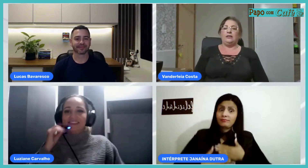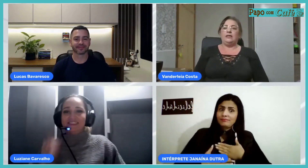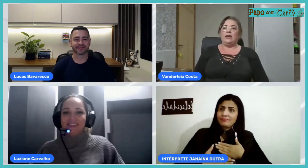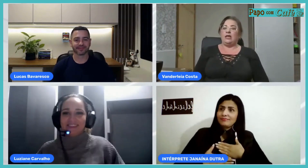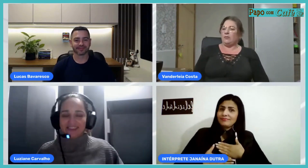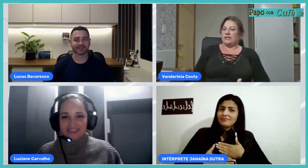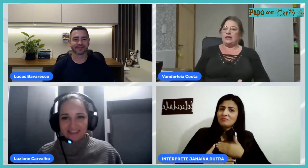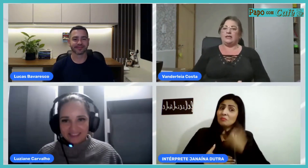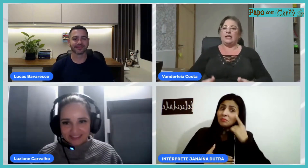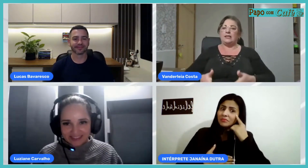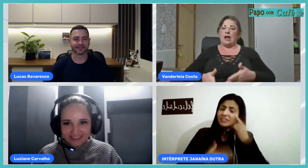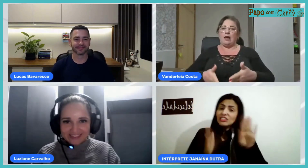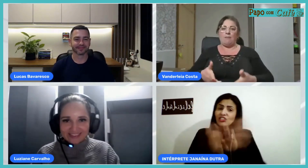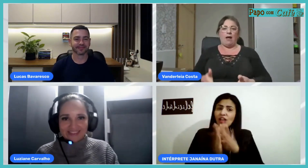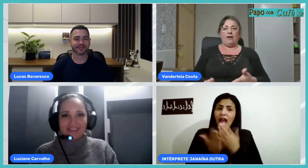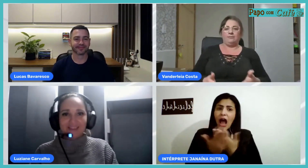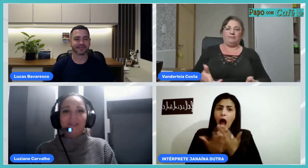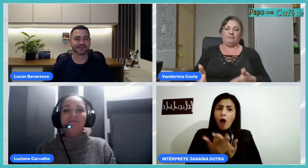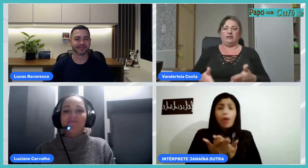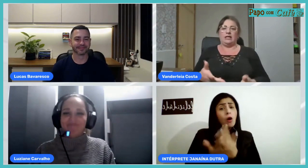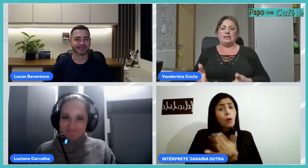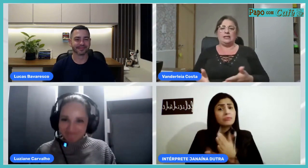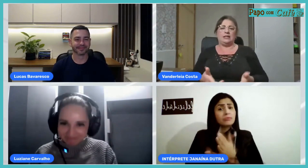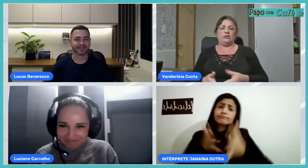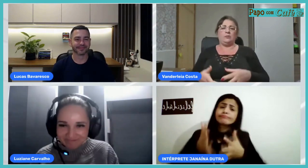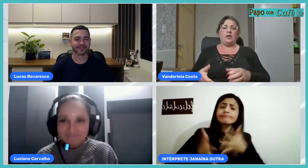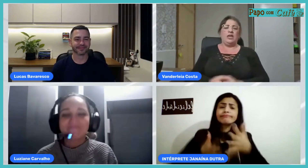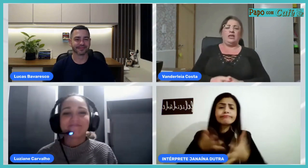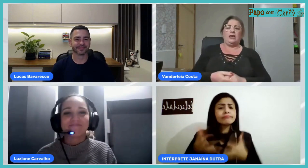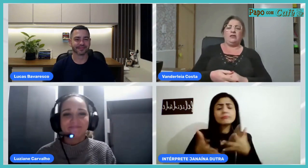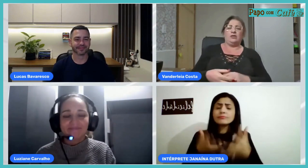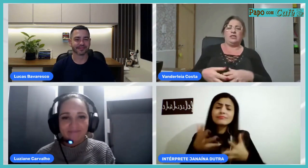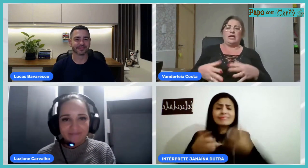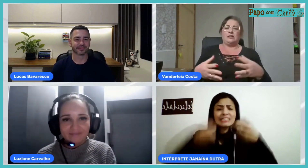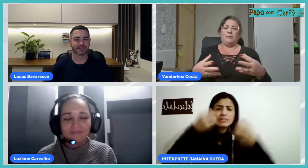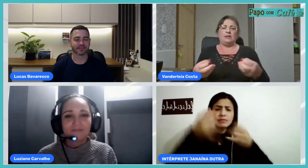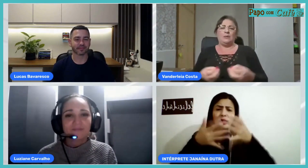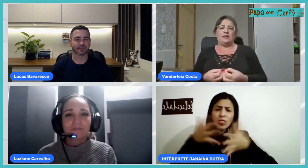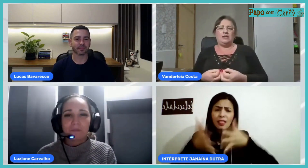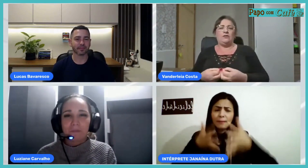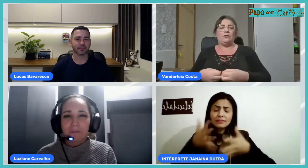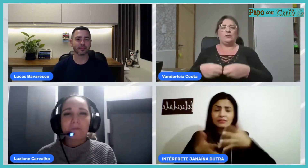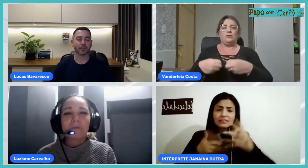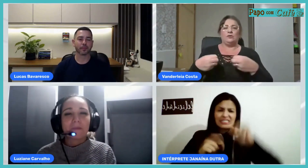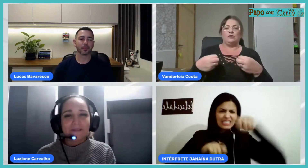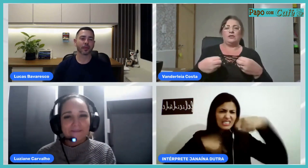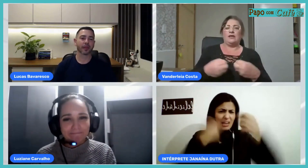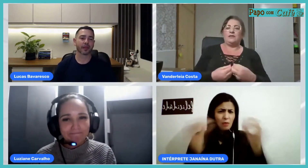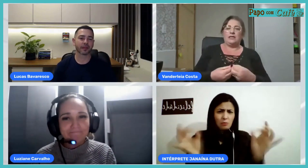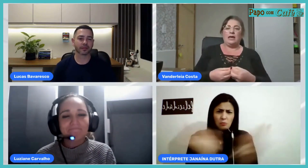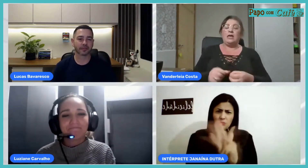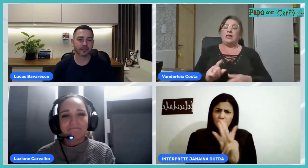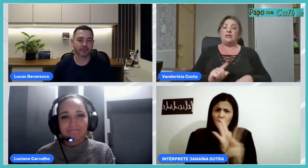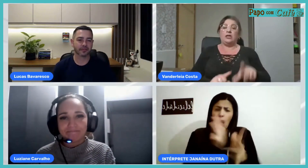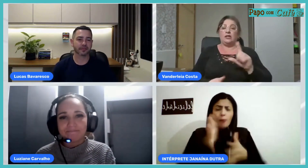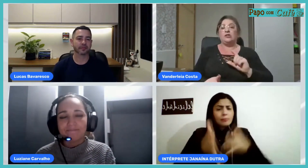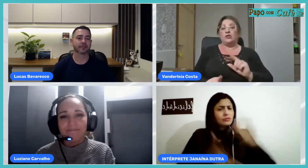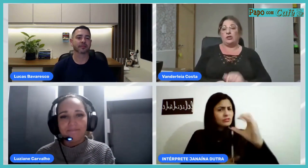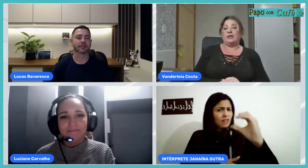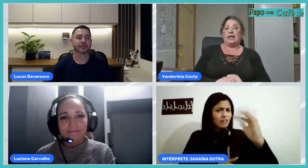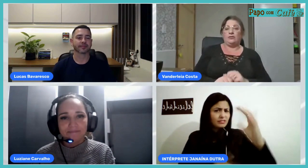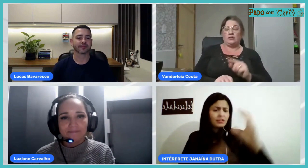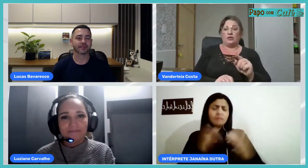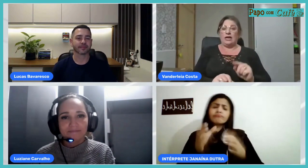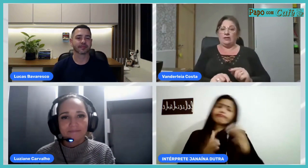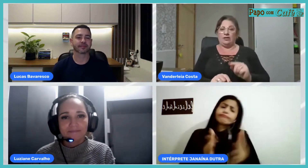a aula e comecei a sinalizar, né? Sinalizando e os sinais bem específicos do CFC. Isso que antes eu